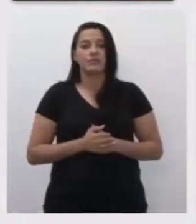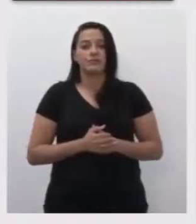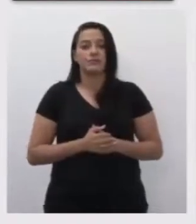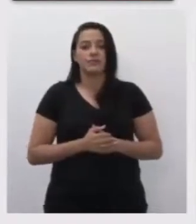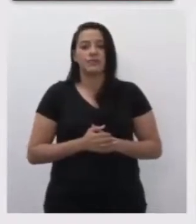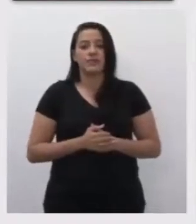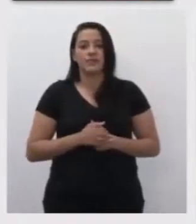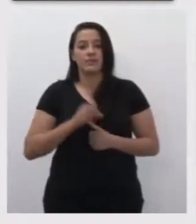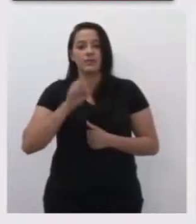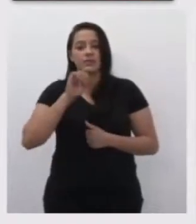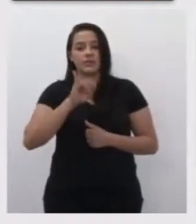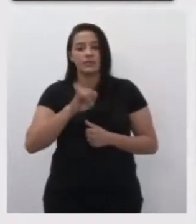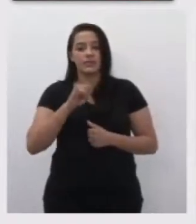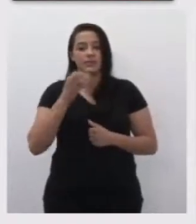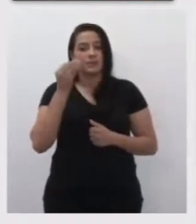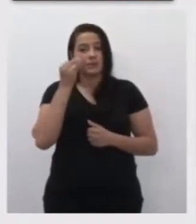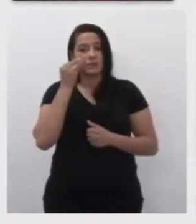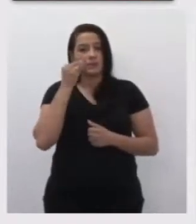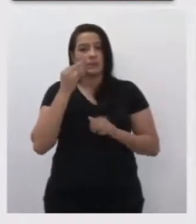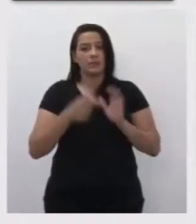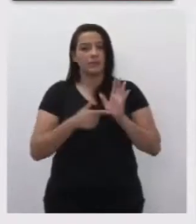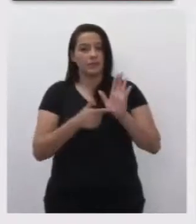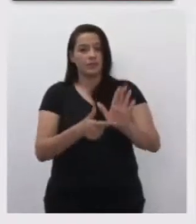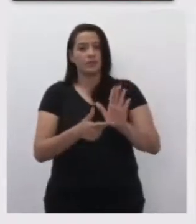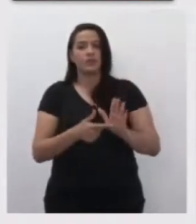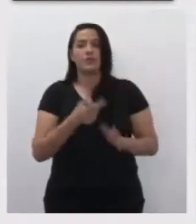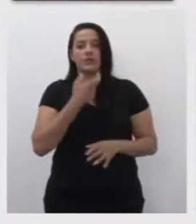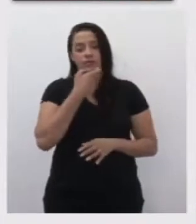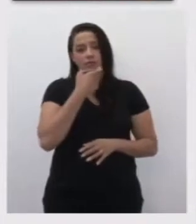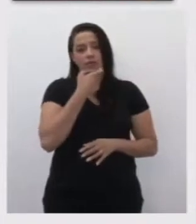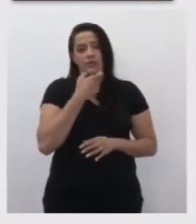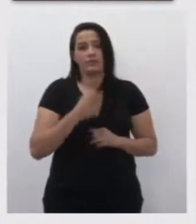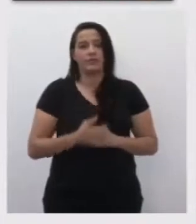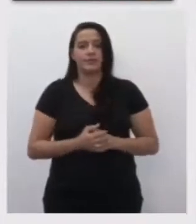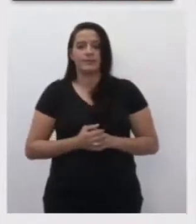vocês poderiam dar uma demonstração para a professora Laura.